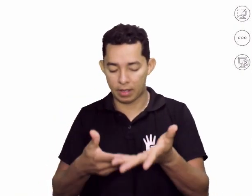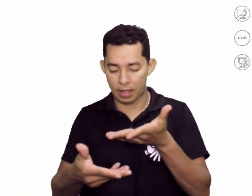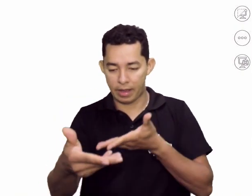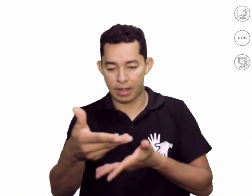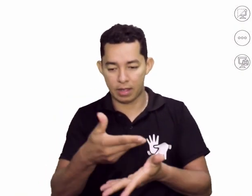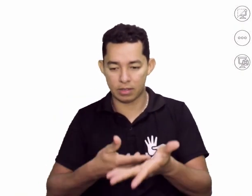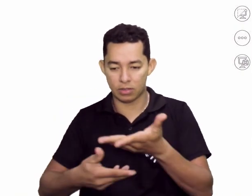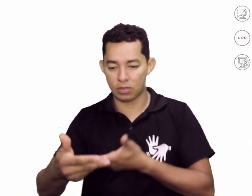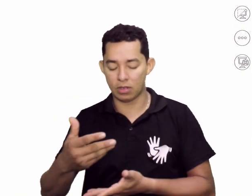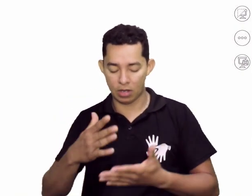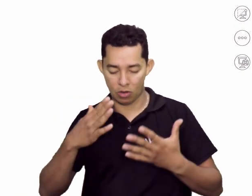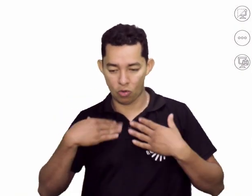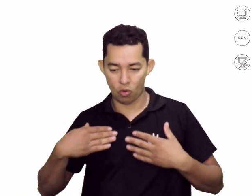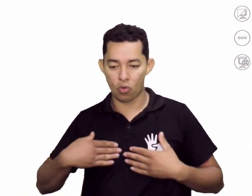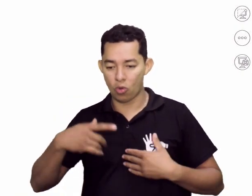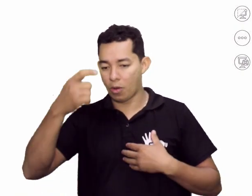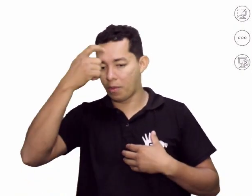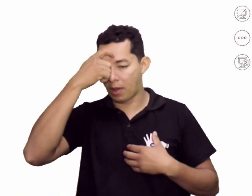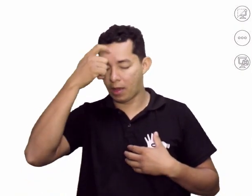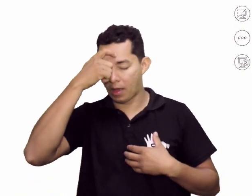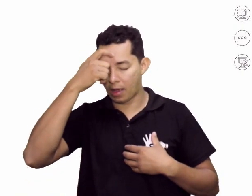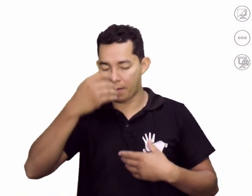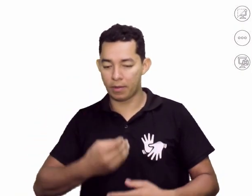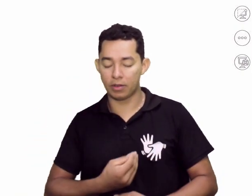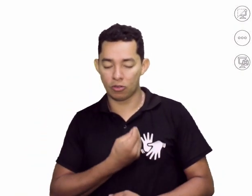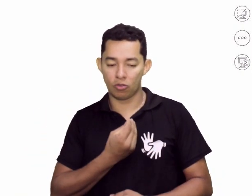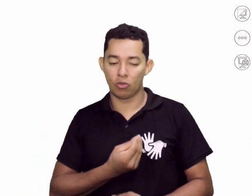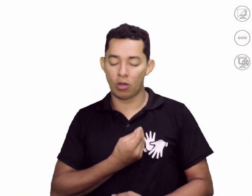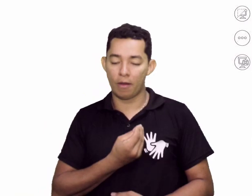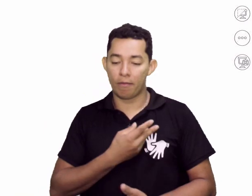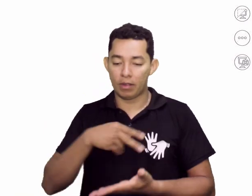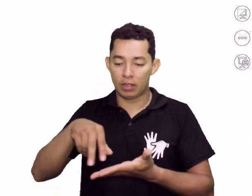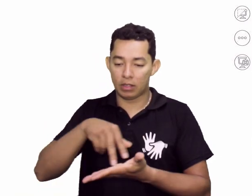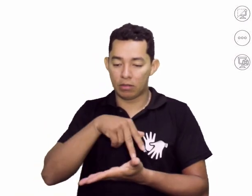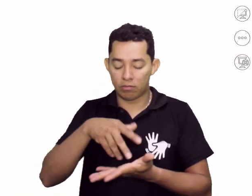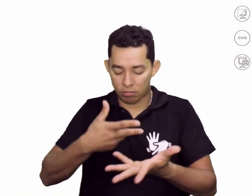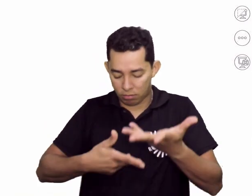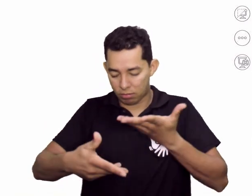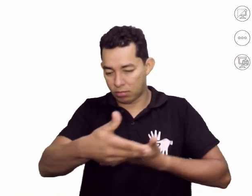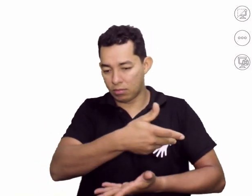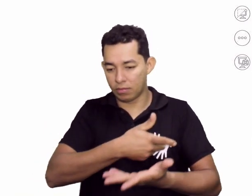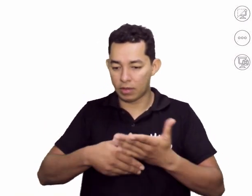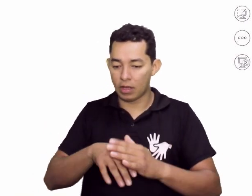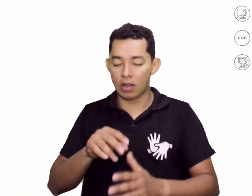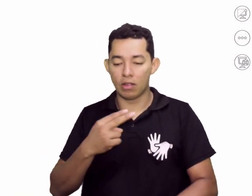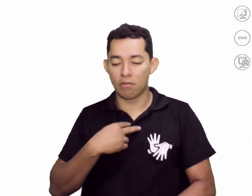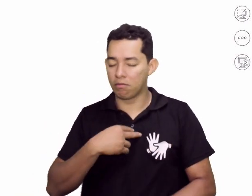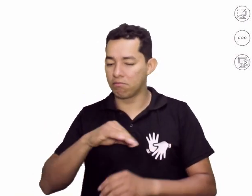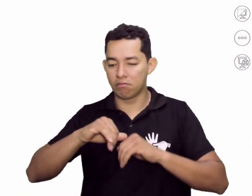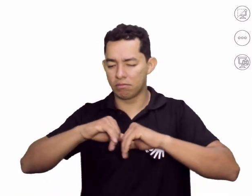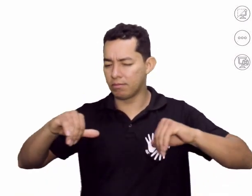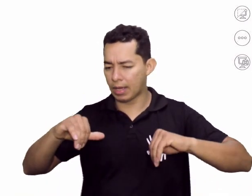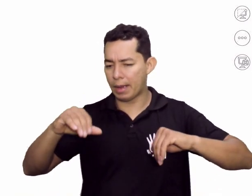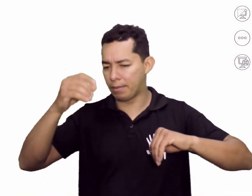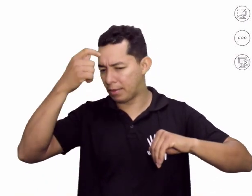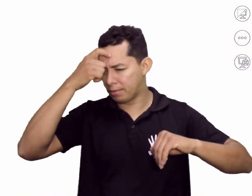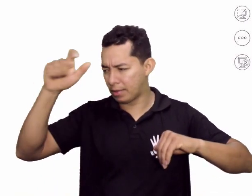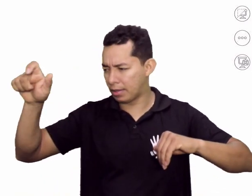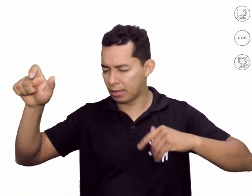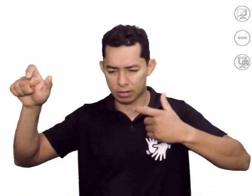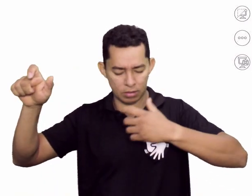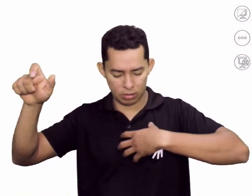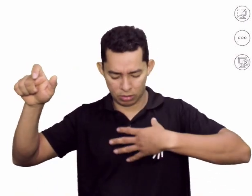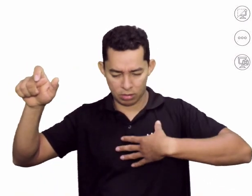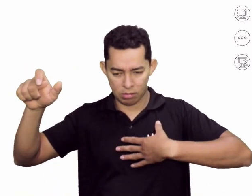moderno, construindo um movimento de dentro para fora e não separando o corpo da mente. Quer dizer, nada de ficar só